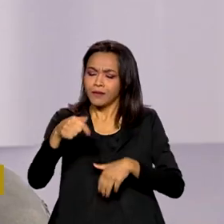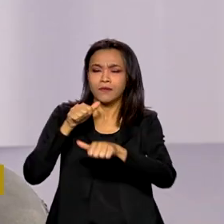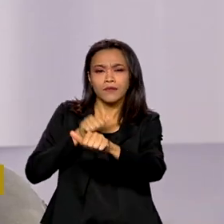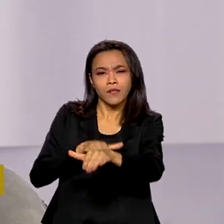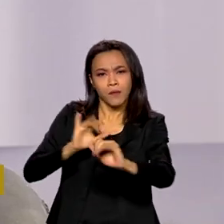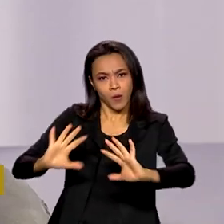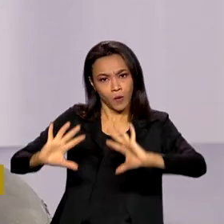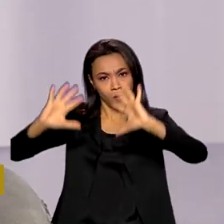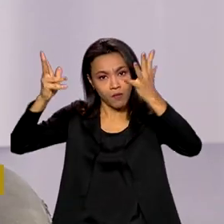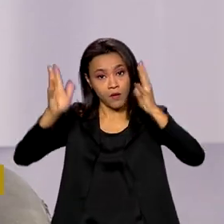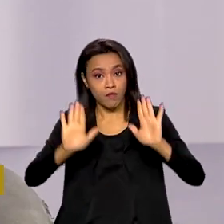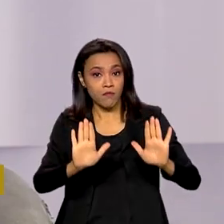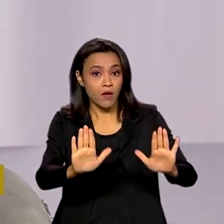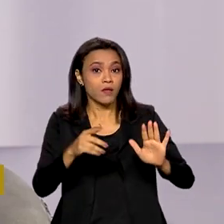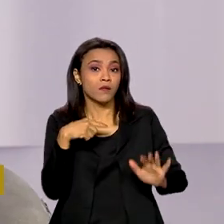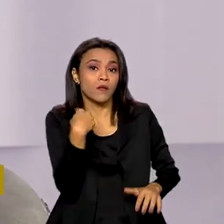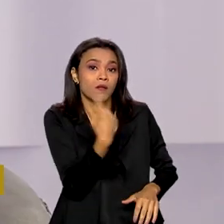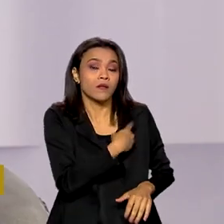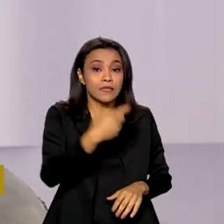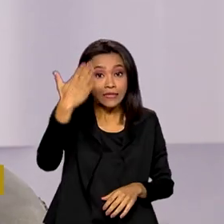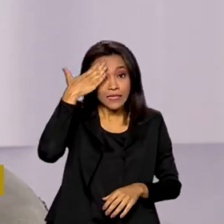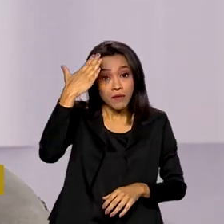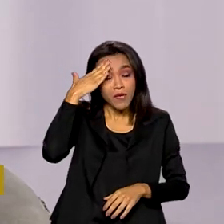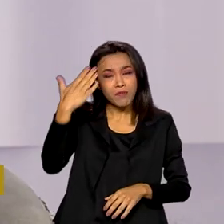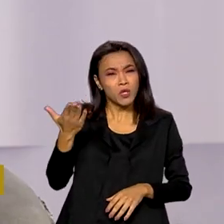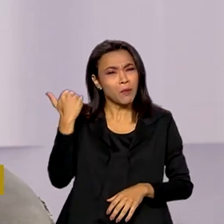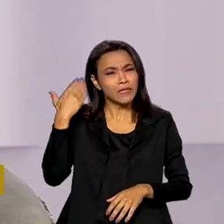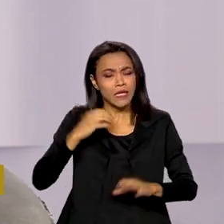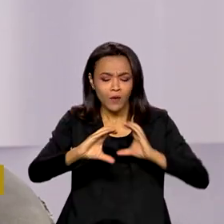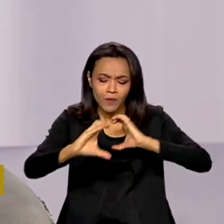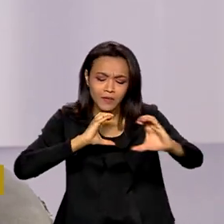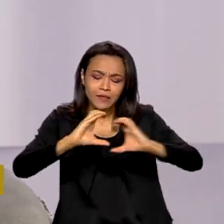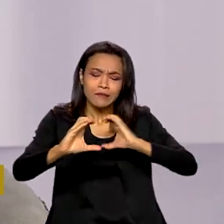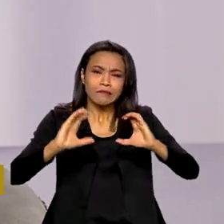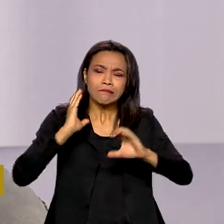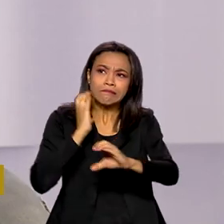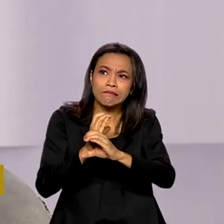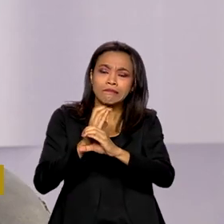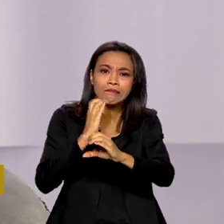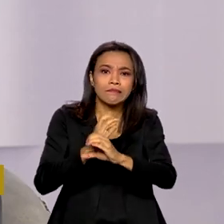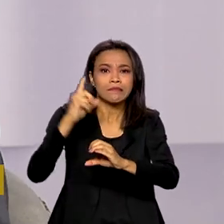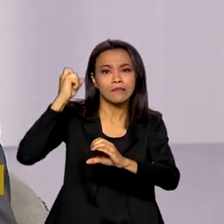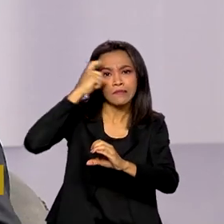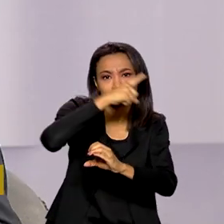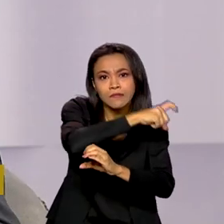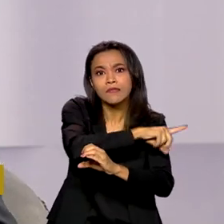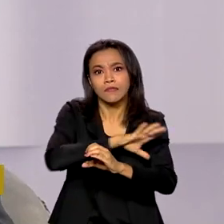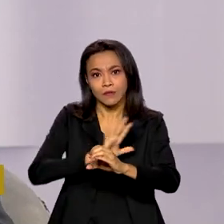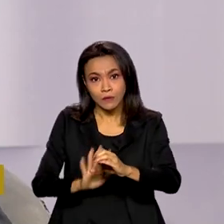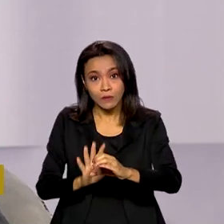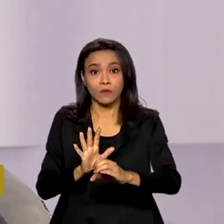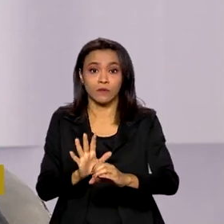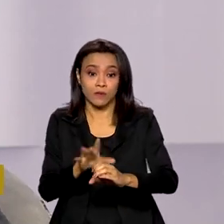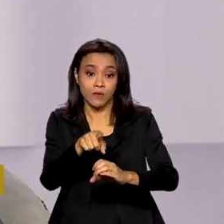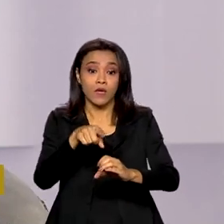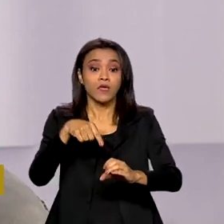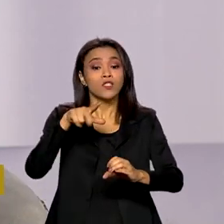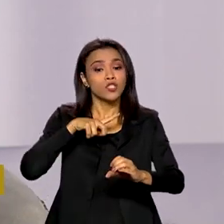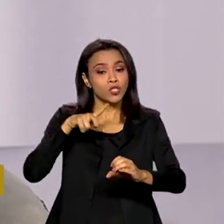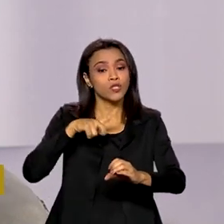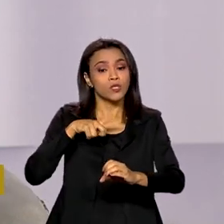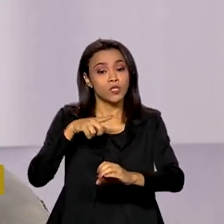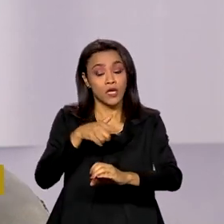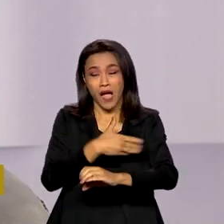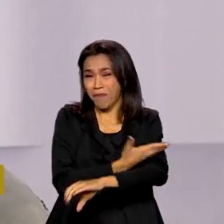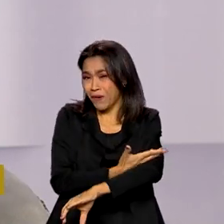mas a gente sabe que a comunicação da época tinha essas dificuldades. Existia uma certa oralidade no Brasil, como a maioria não